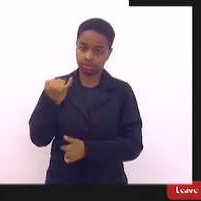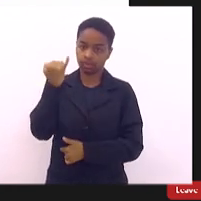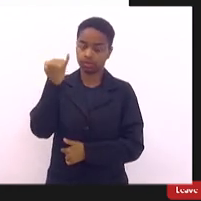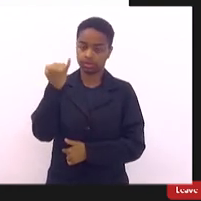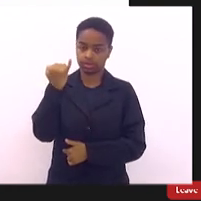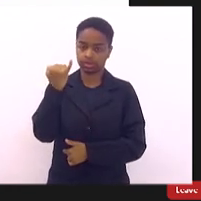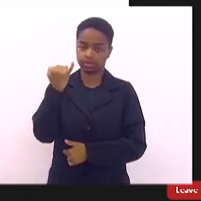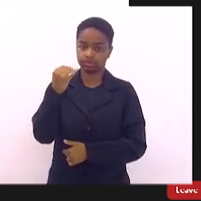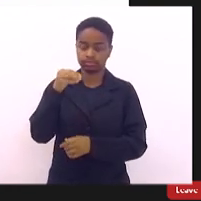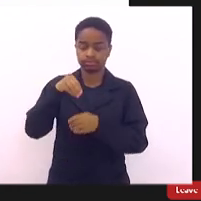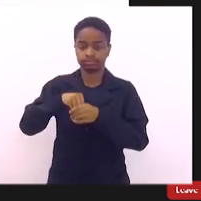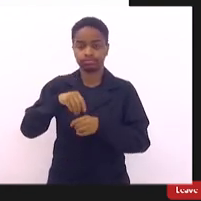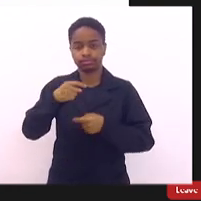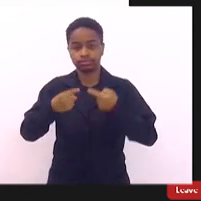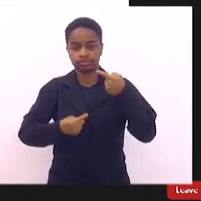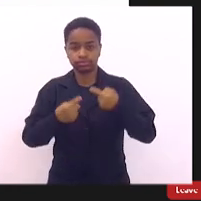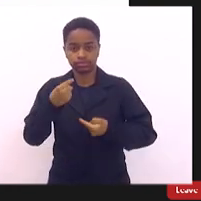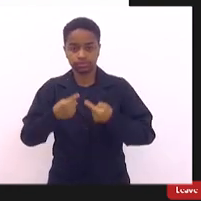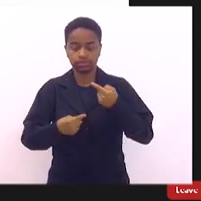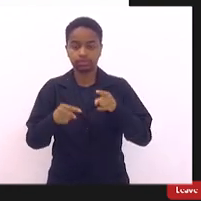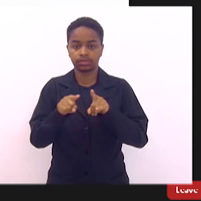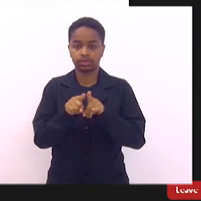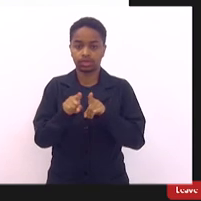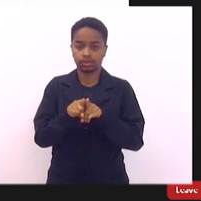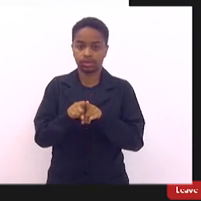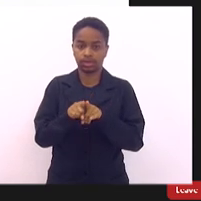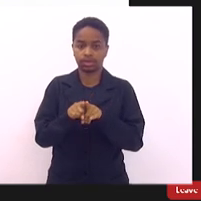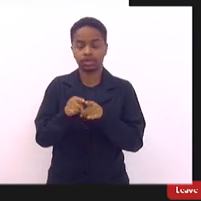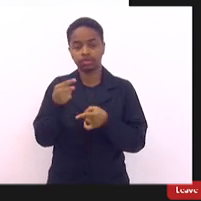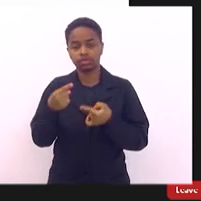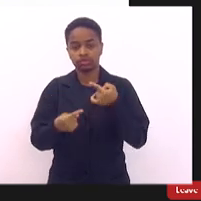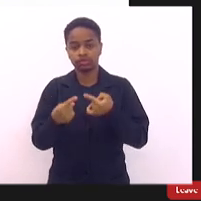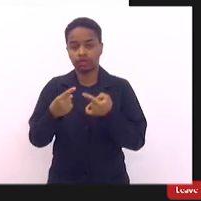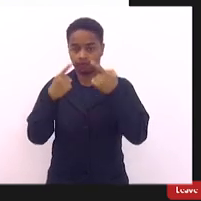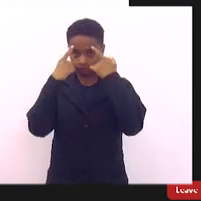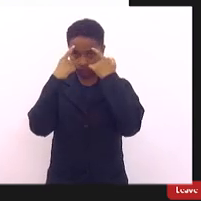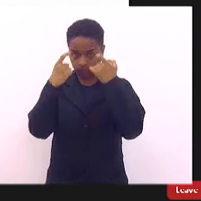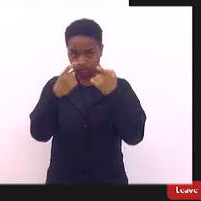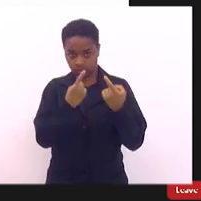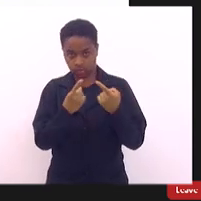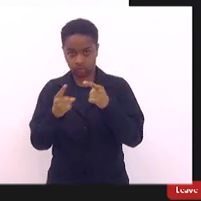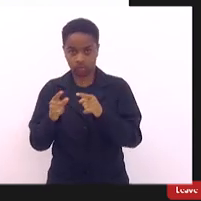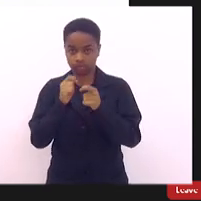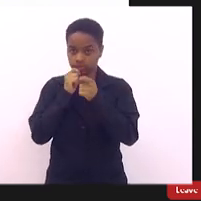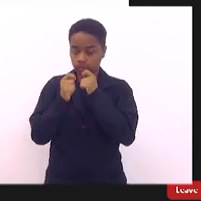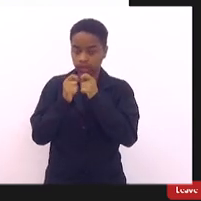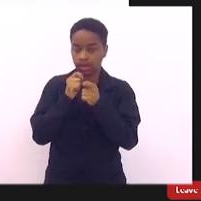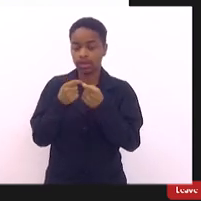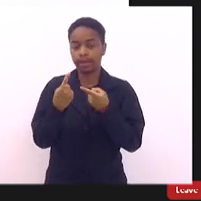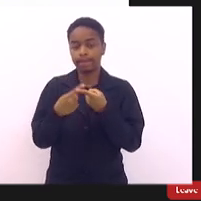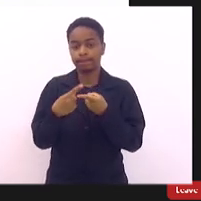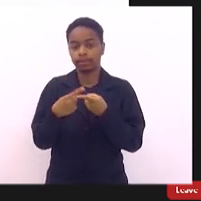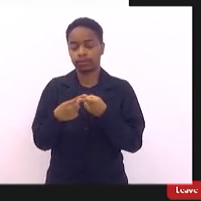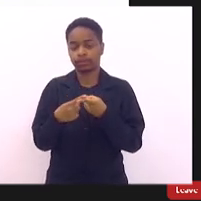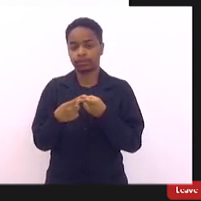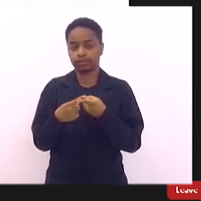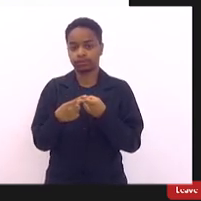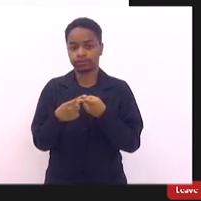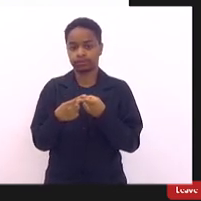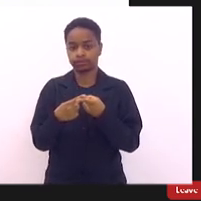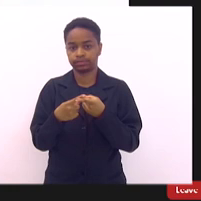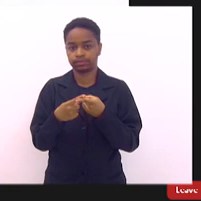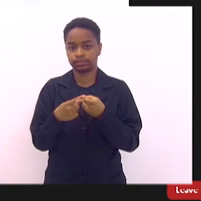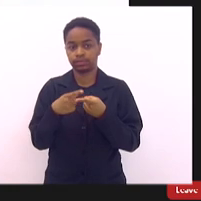importante no debate, ou mesmo a discussão de violência contra jornalistas, porque apesar de todas